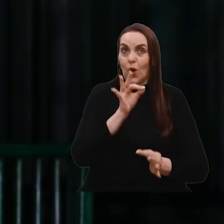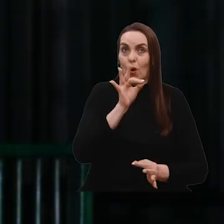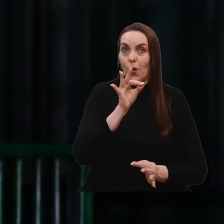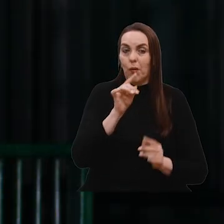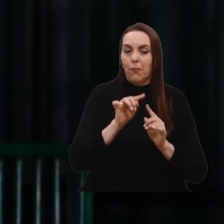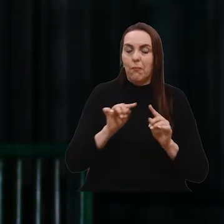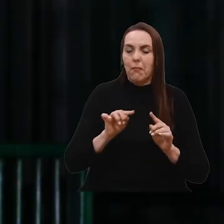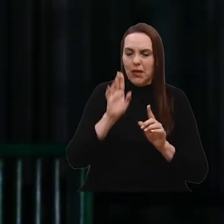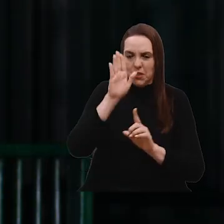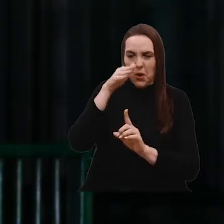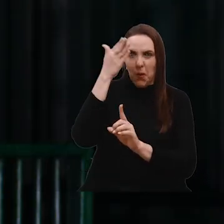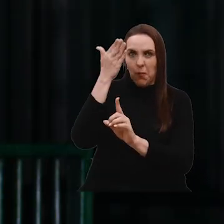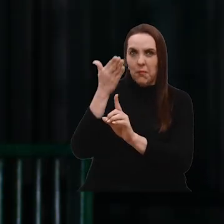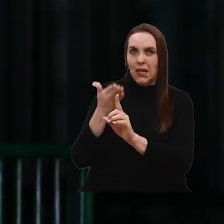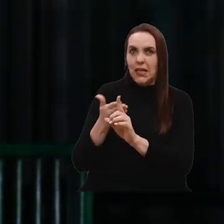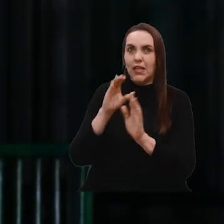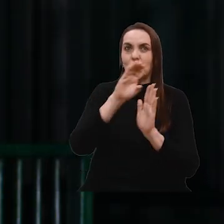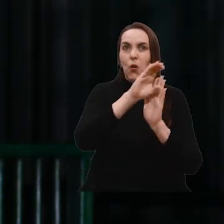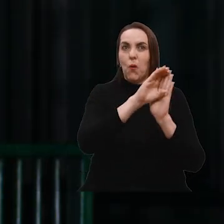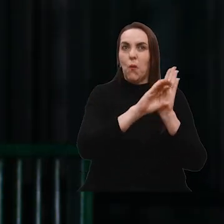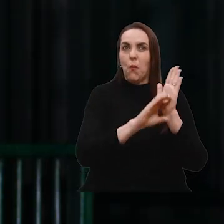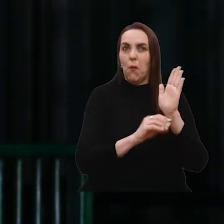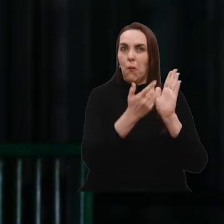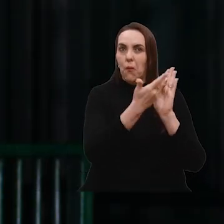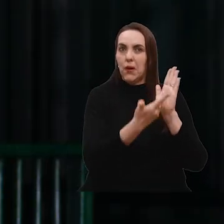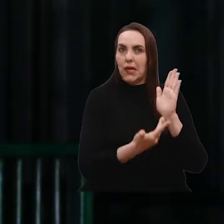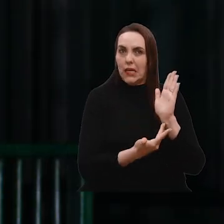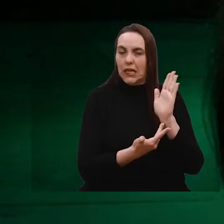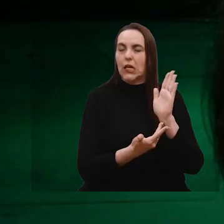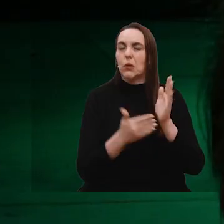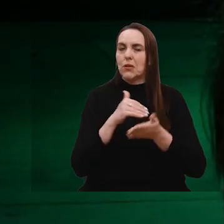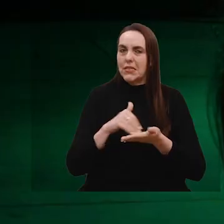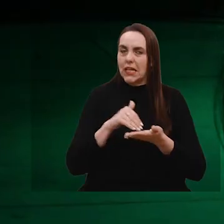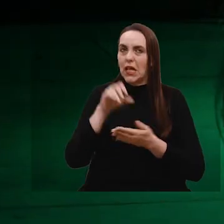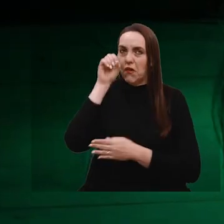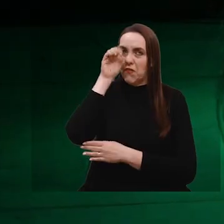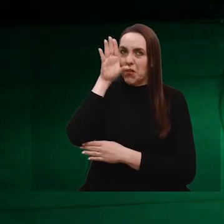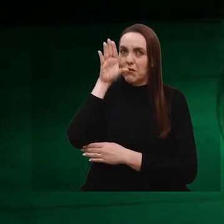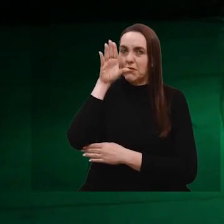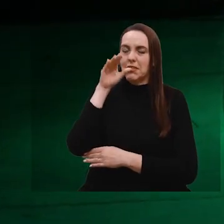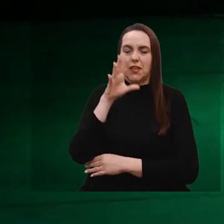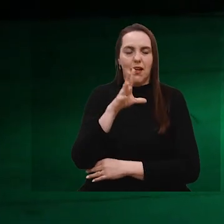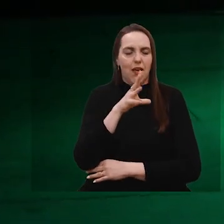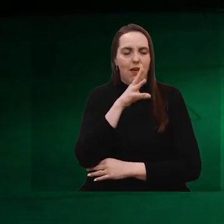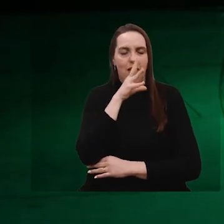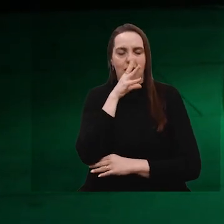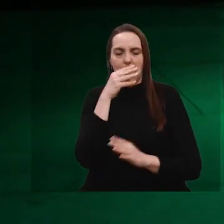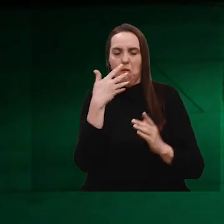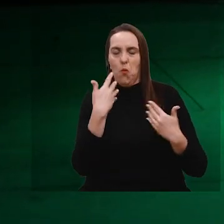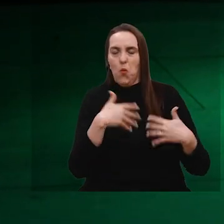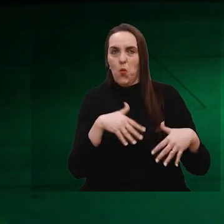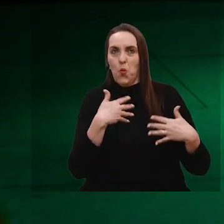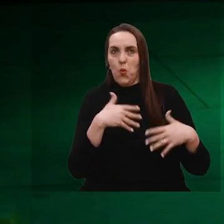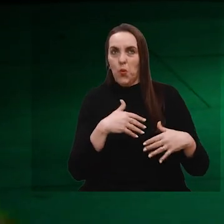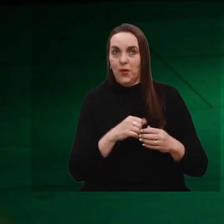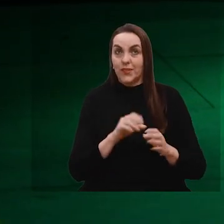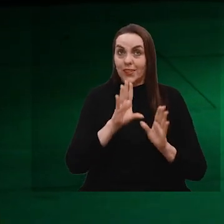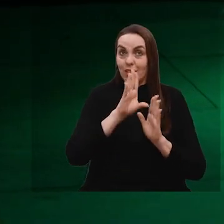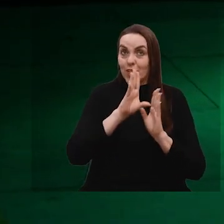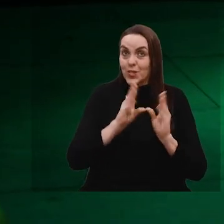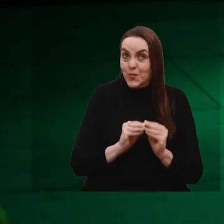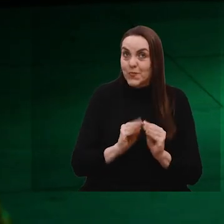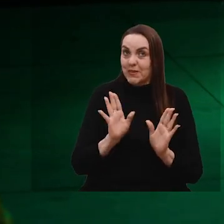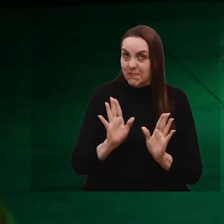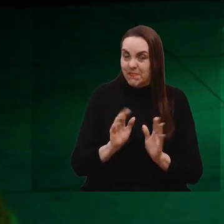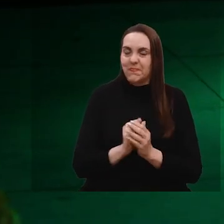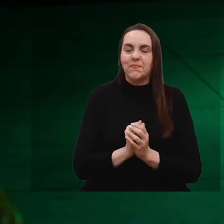pouco longo, mas é que os nossos homenageados têm um currículo, secretário Fiuza, absolutamente invejável. A